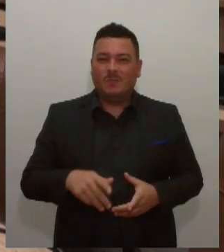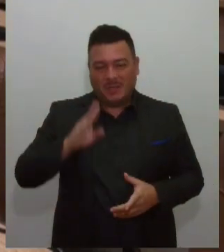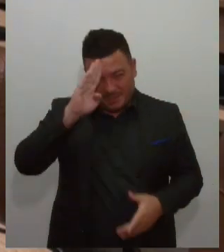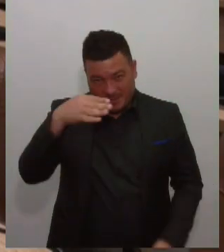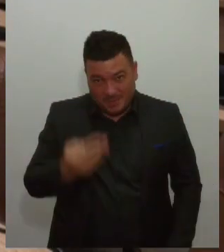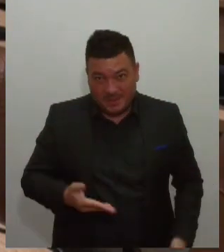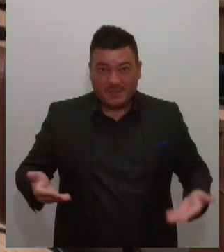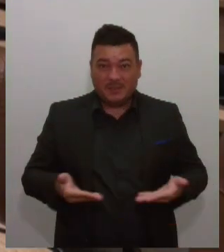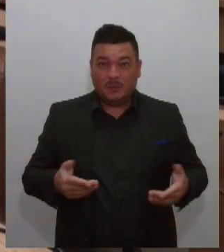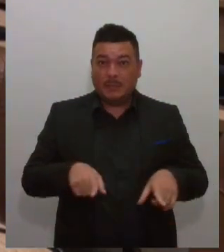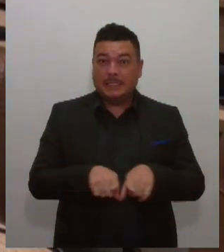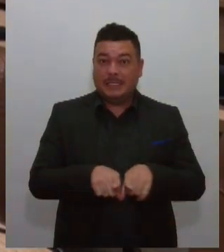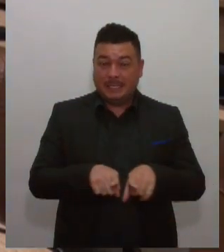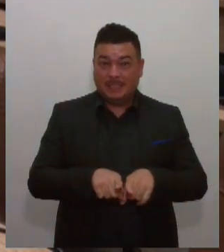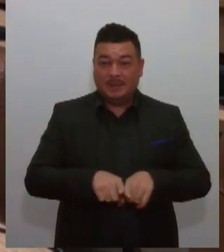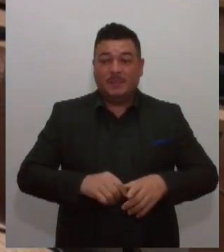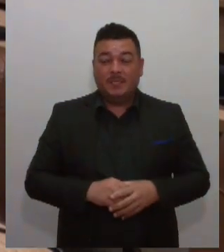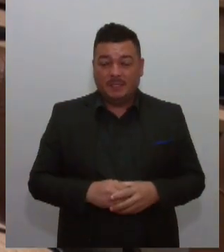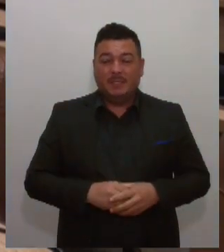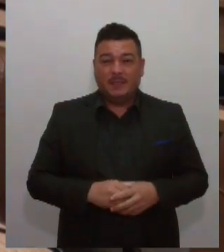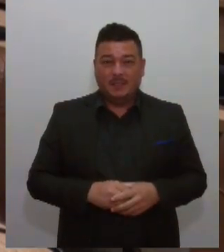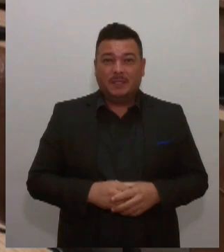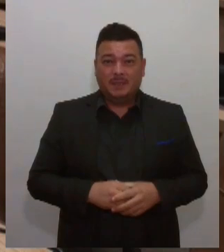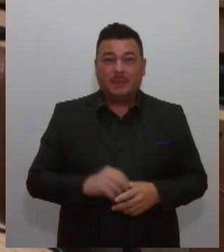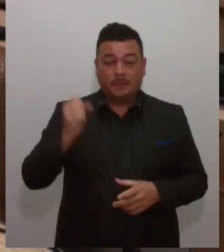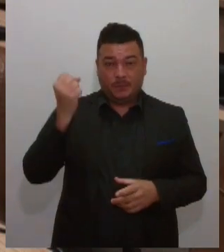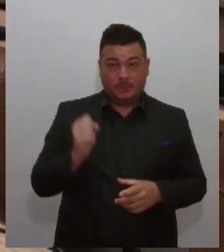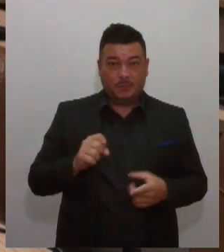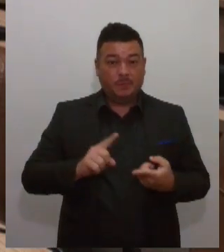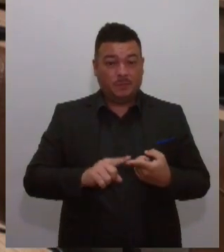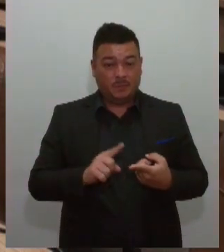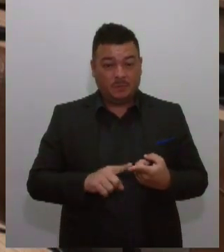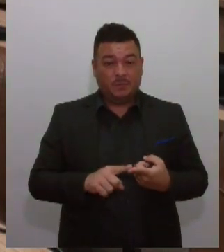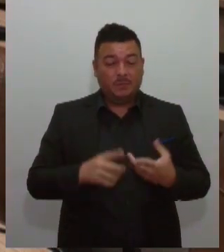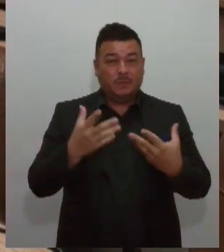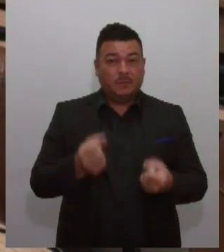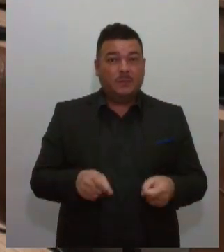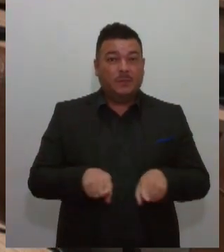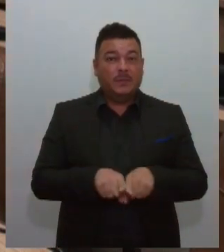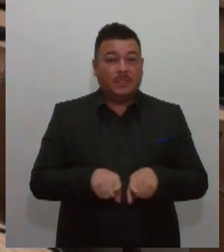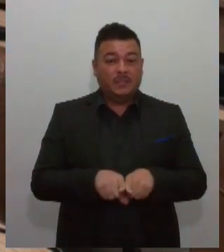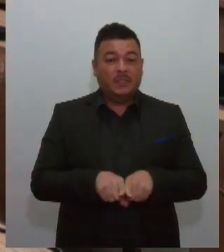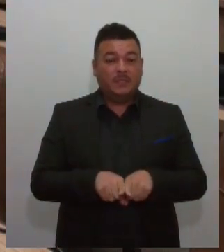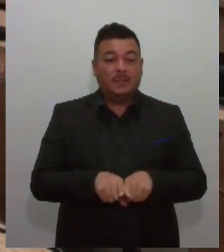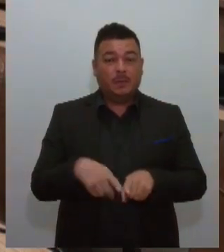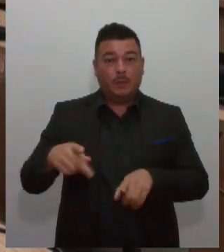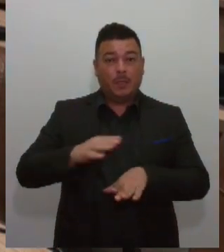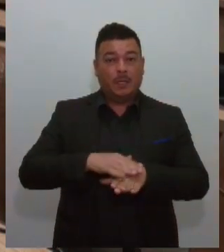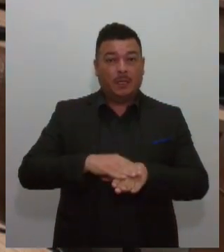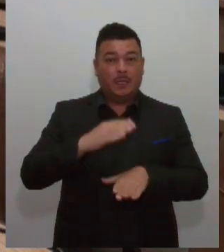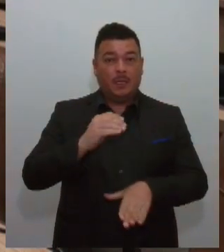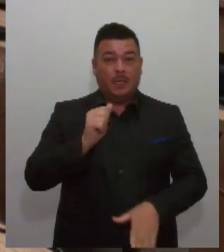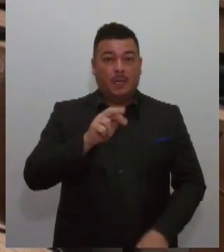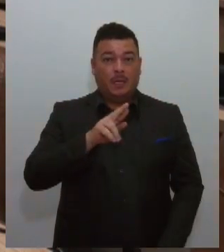inclusive, Sergipe abraçar, né, partindo de Carira, que é a minha cidade natal. Eu me criei em Carira, sou um